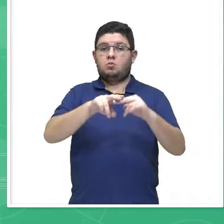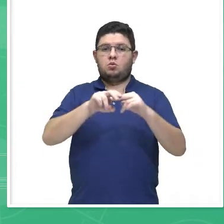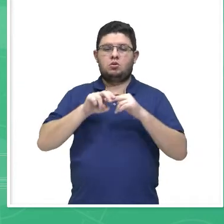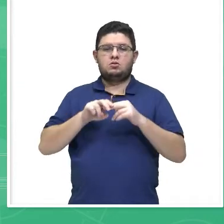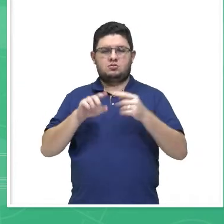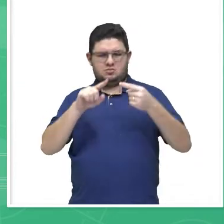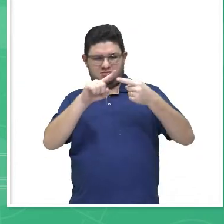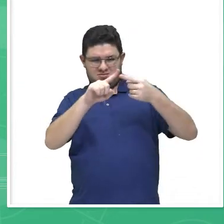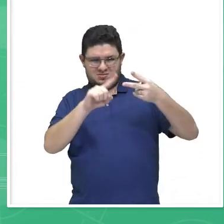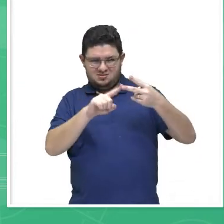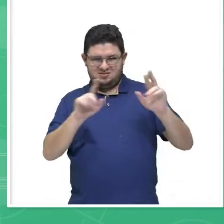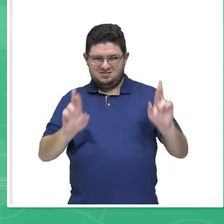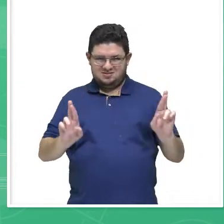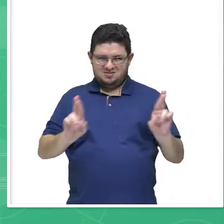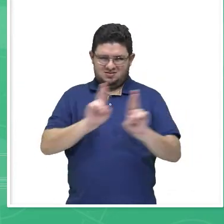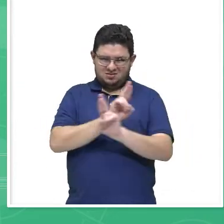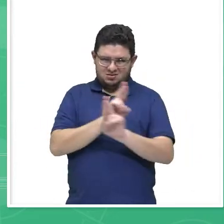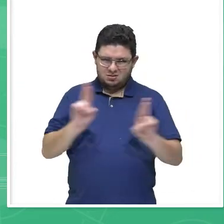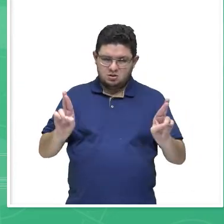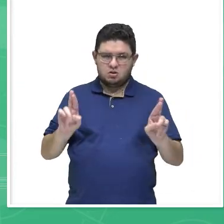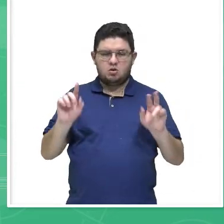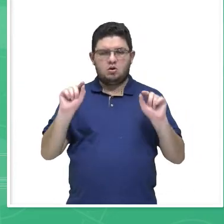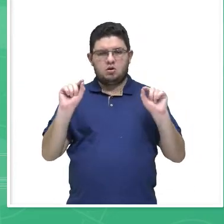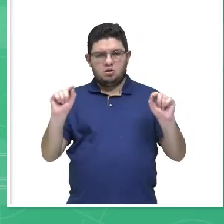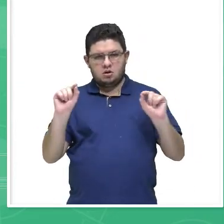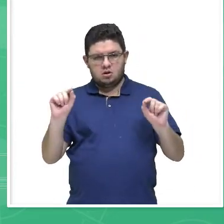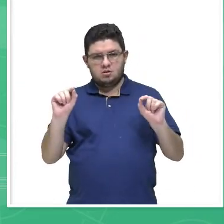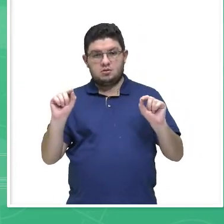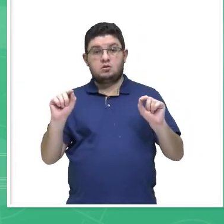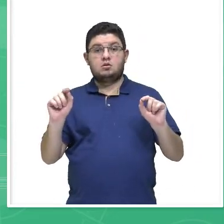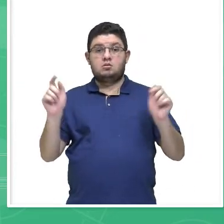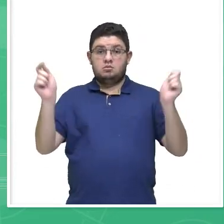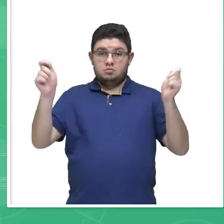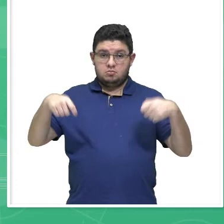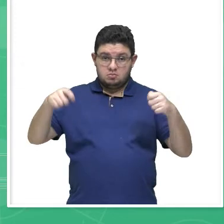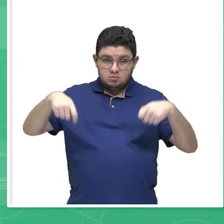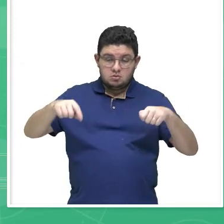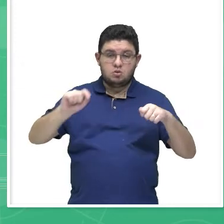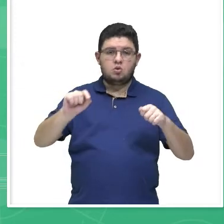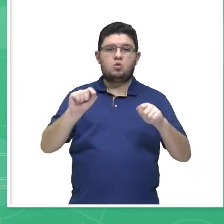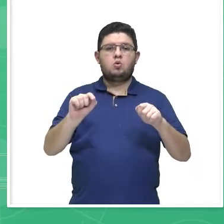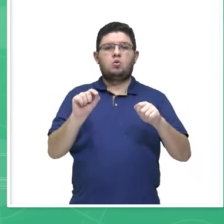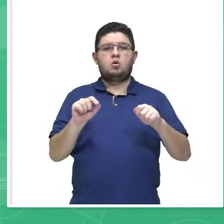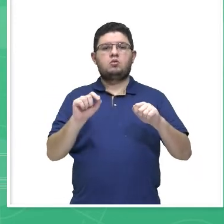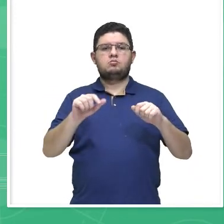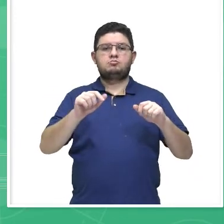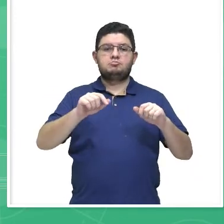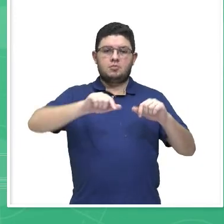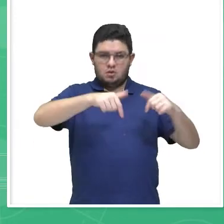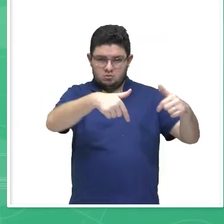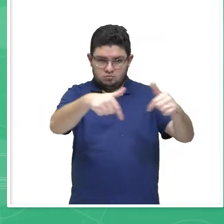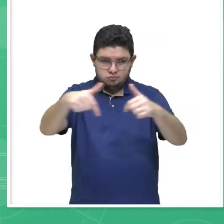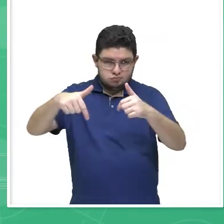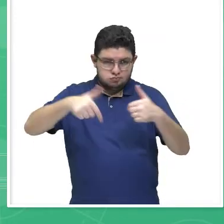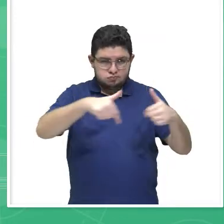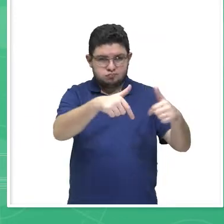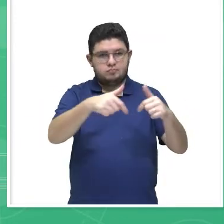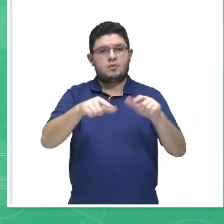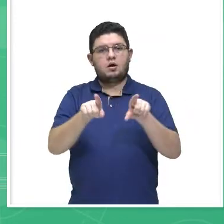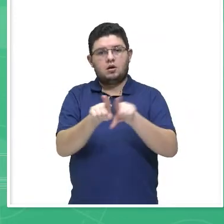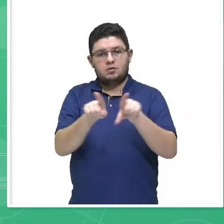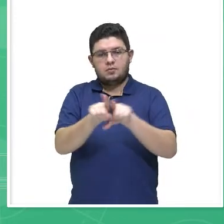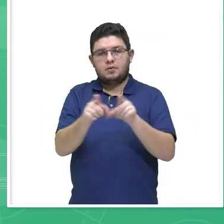de produção regulam tanto a distribuição dos meios de produção e dos